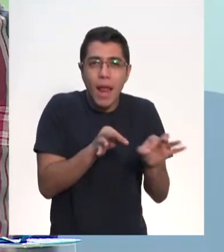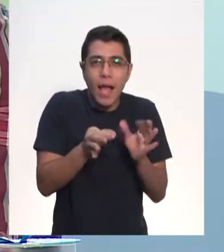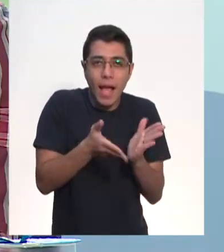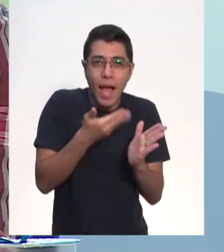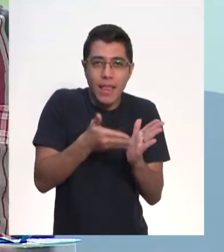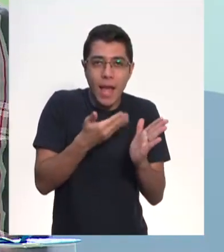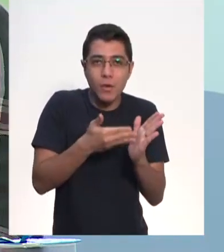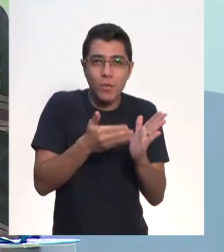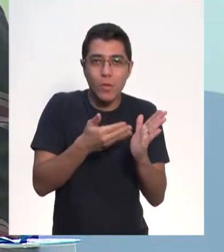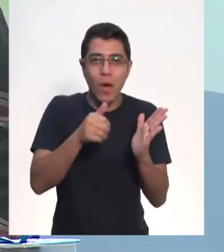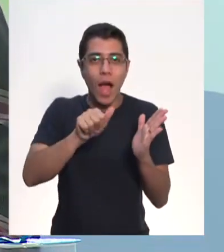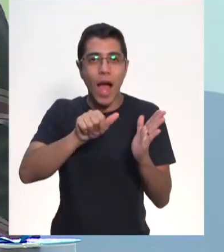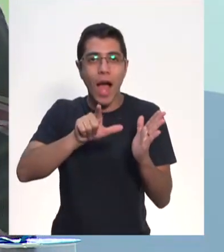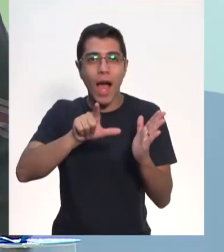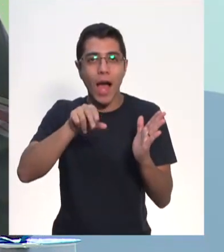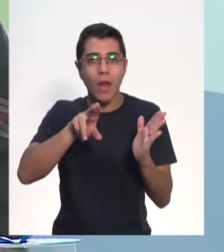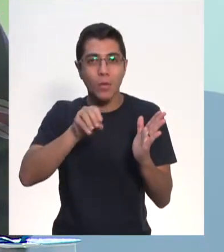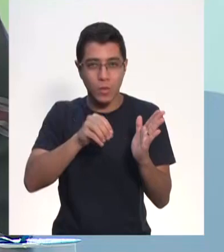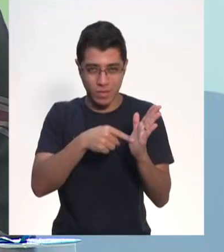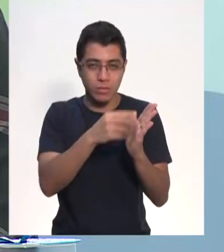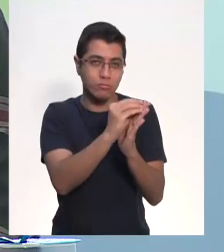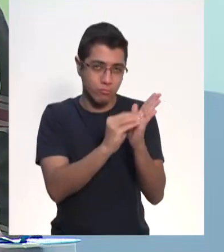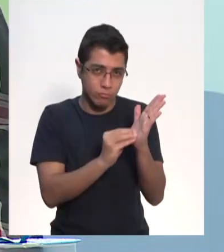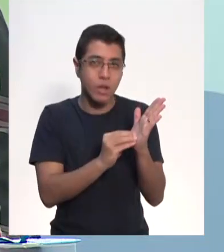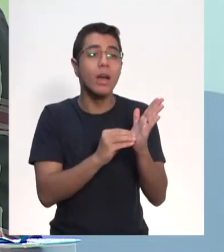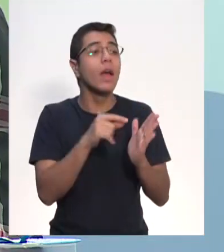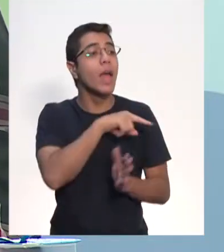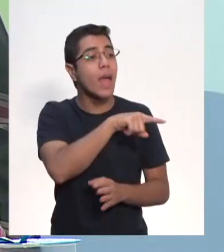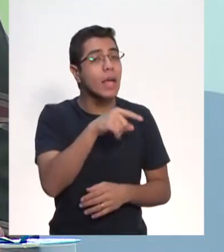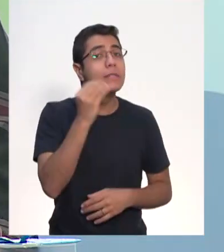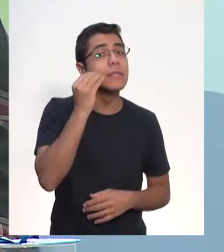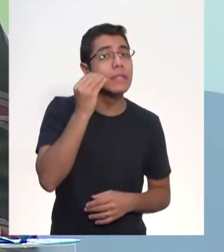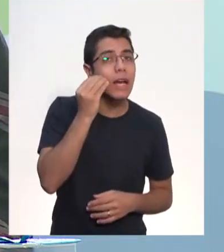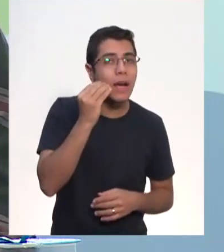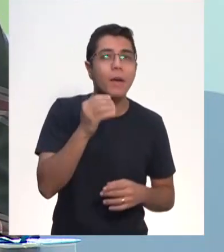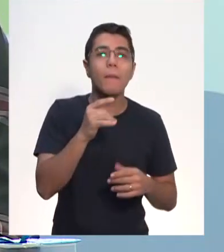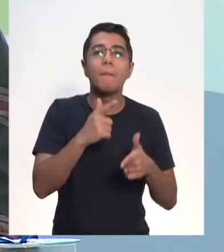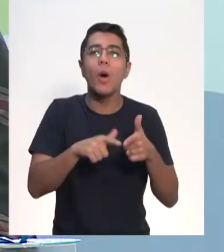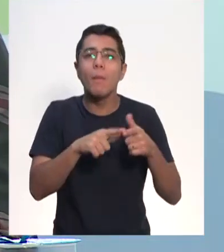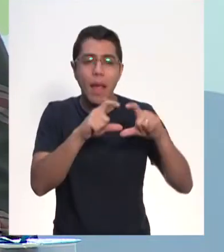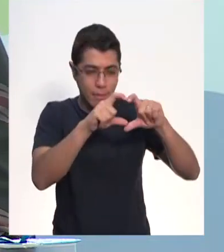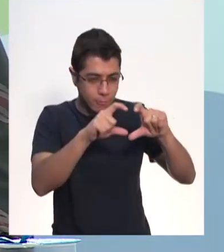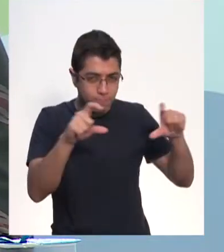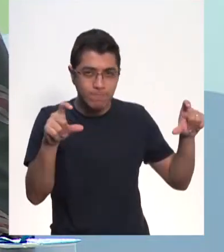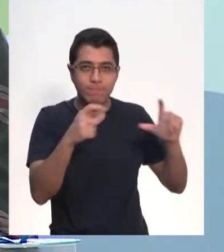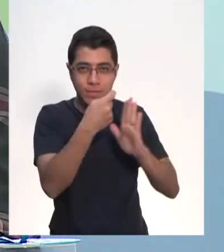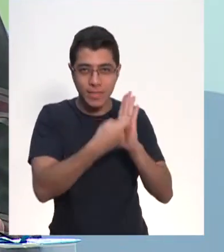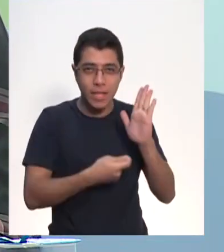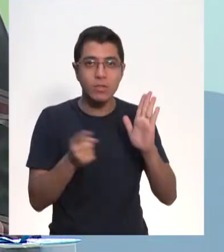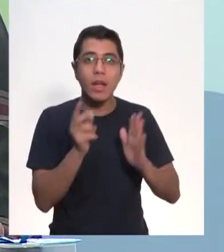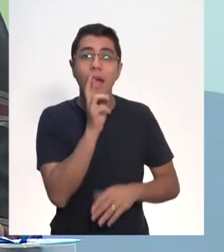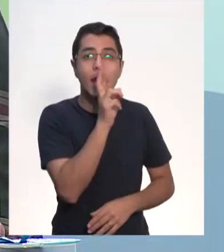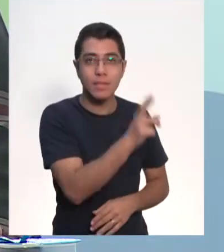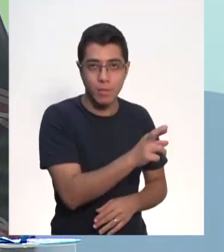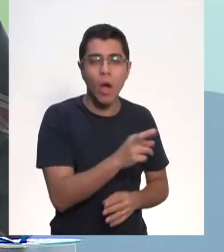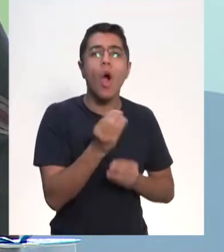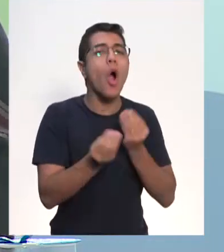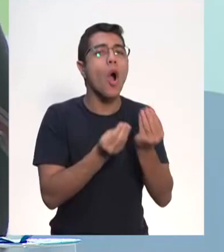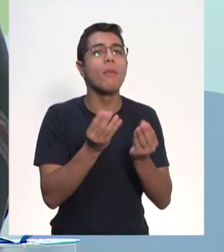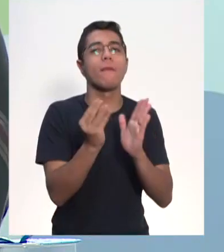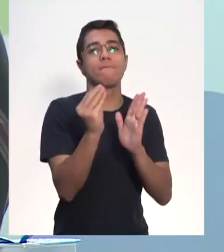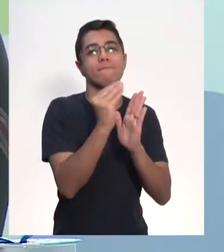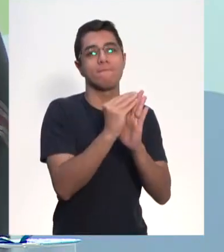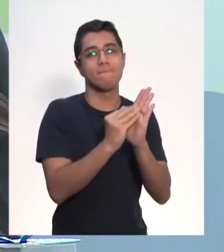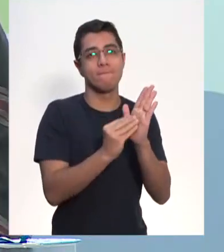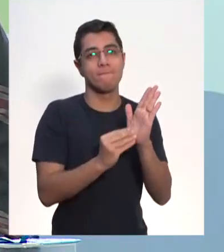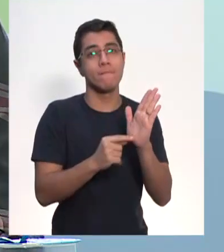essa resolução de problemas, que eu vou até passar aqui no próximo slide, que ela é muito